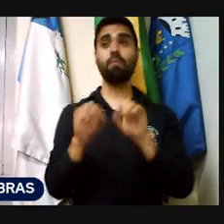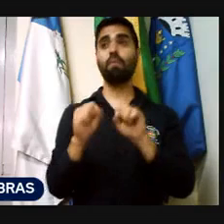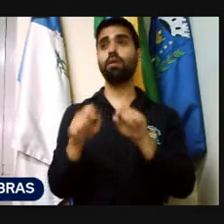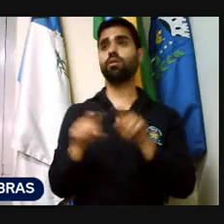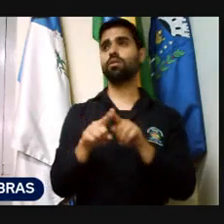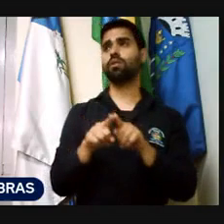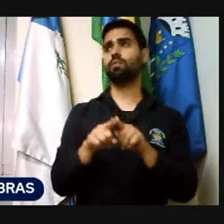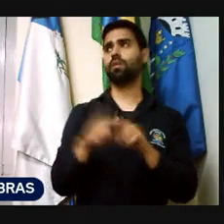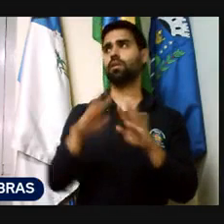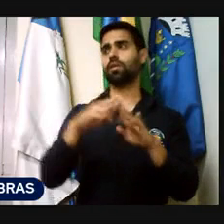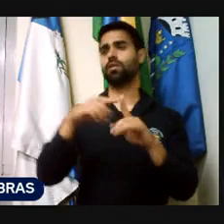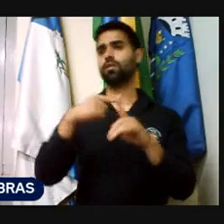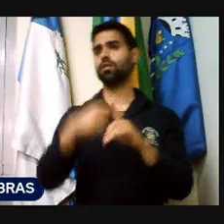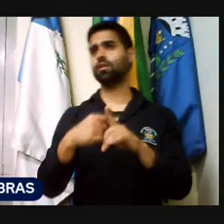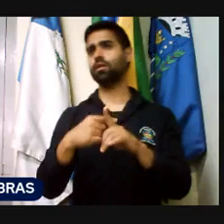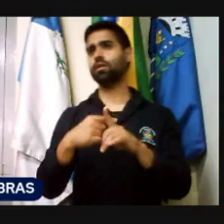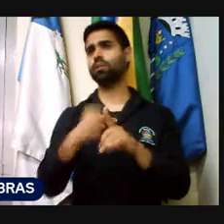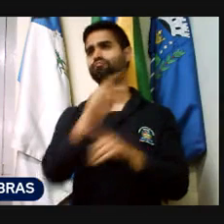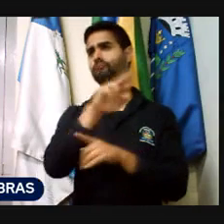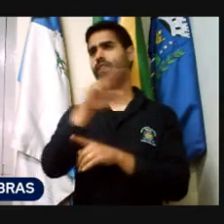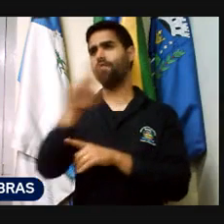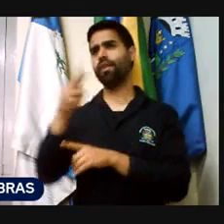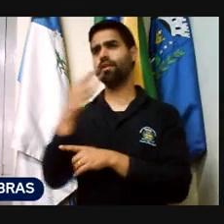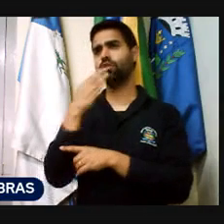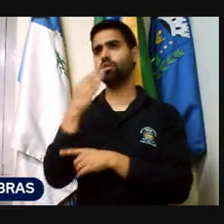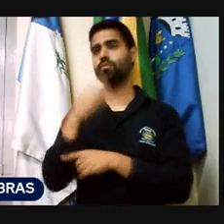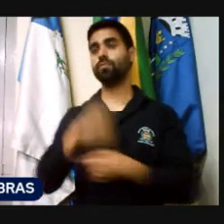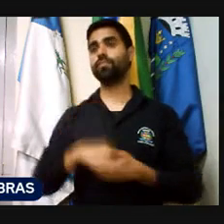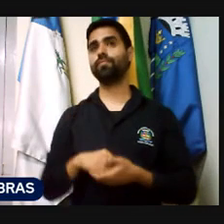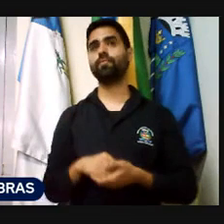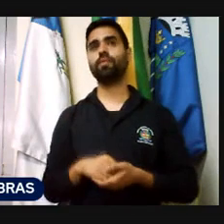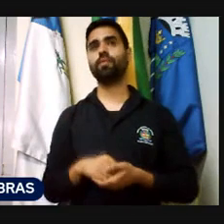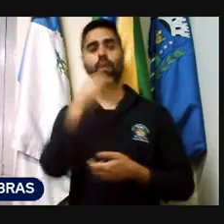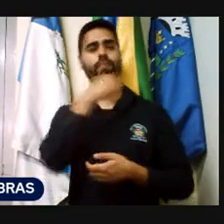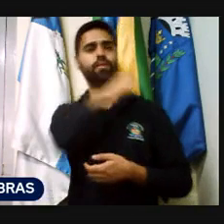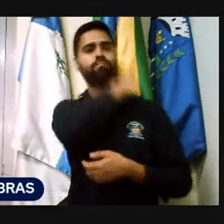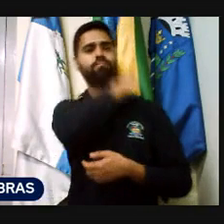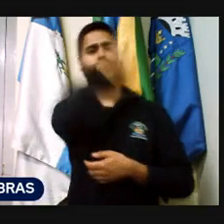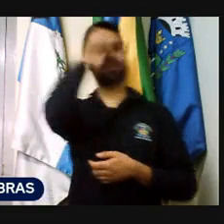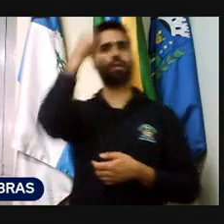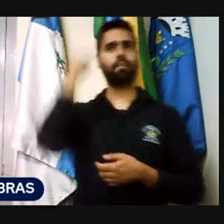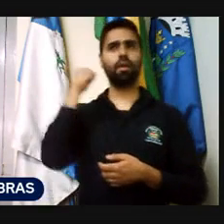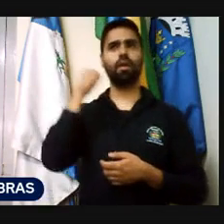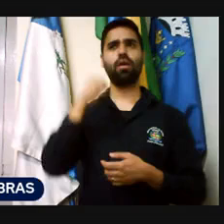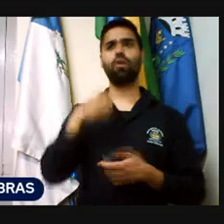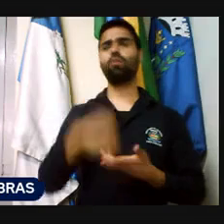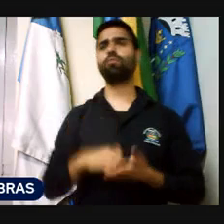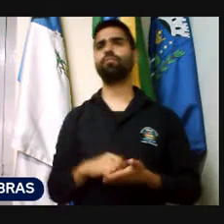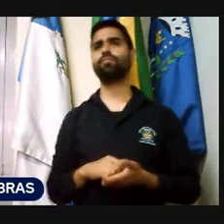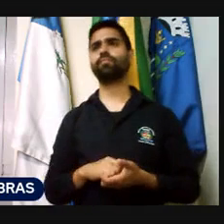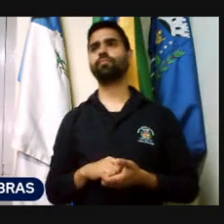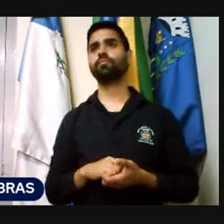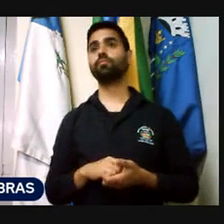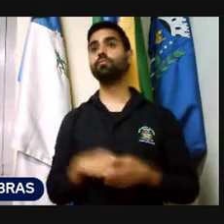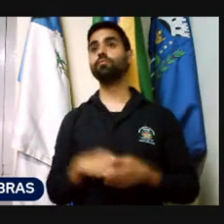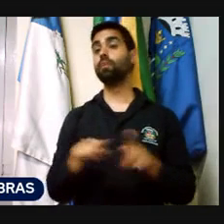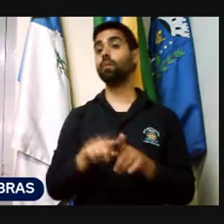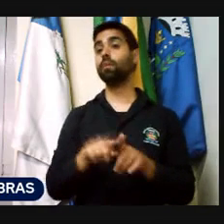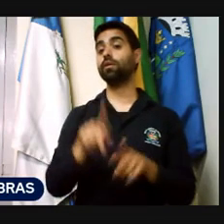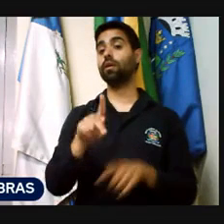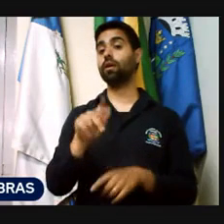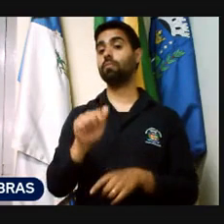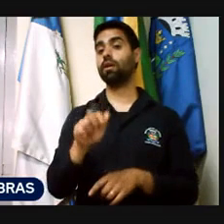Juparanã, a paróquia de Santa Isabel, paróquia de Parapeúna,